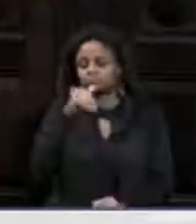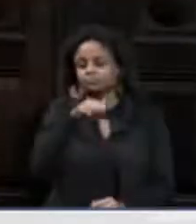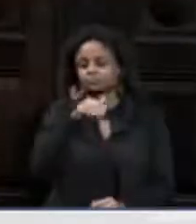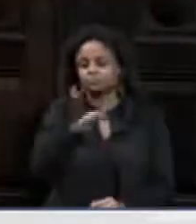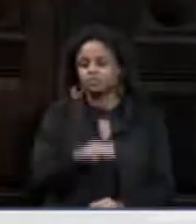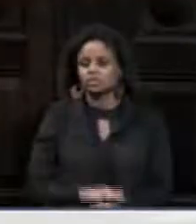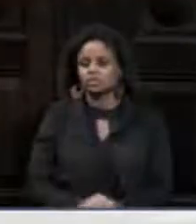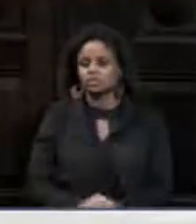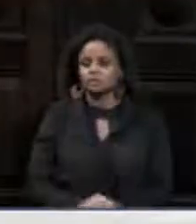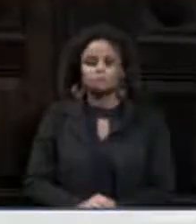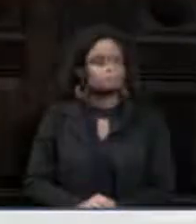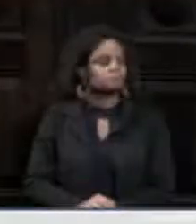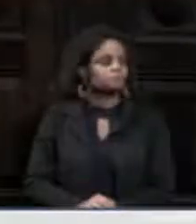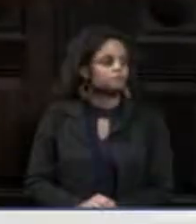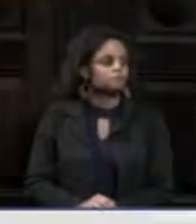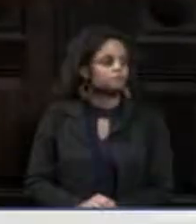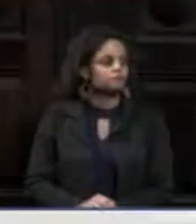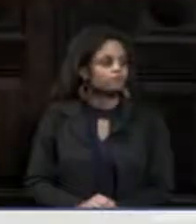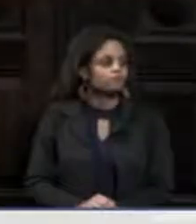aqui